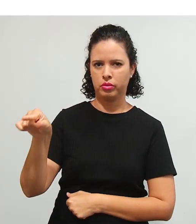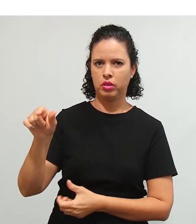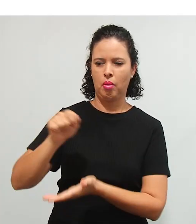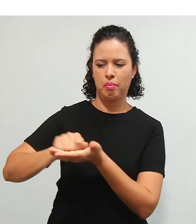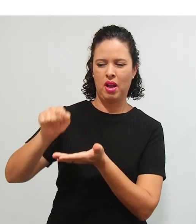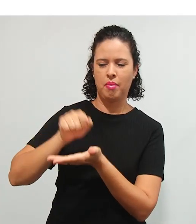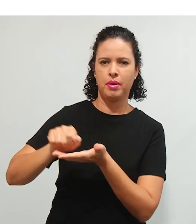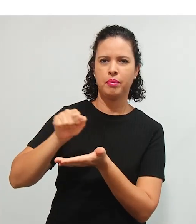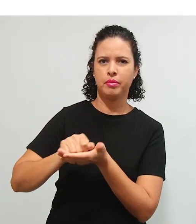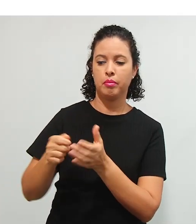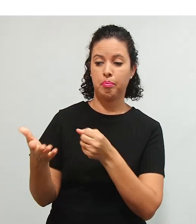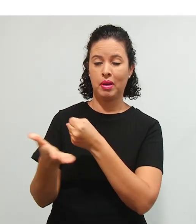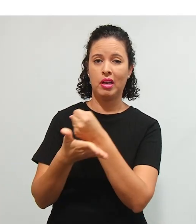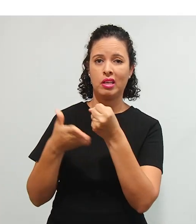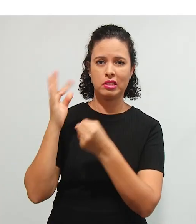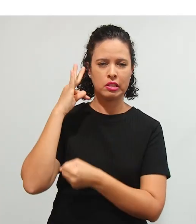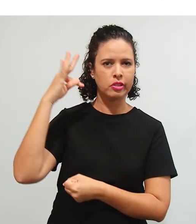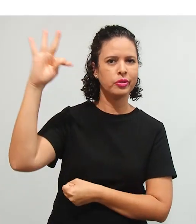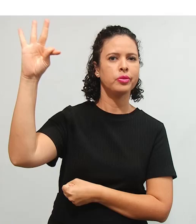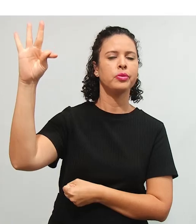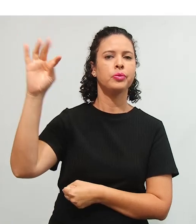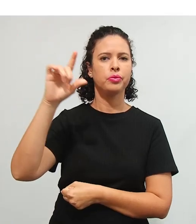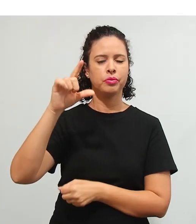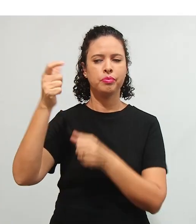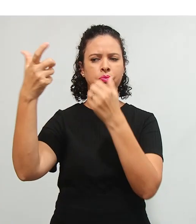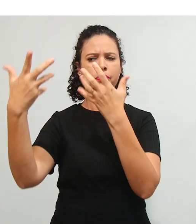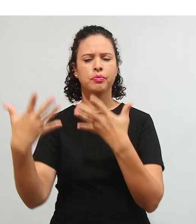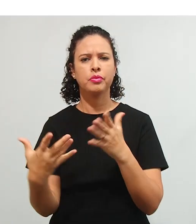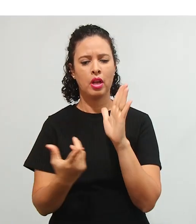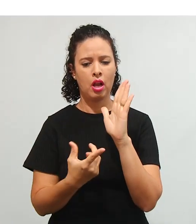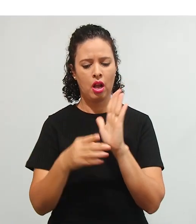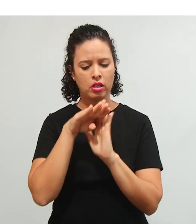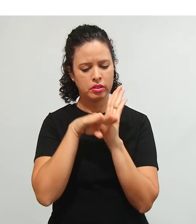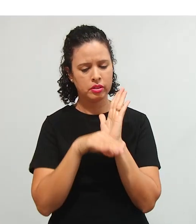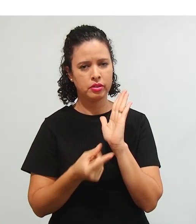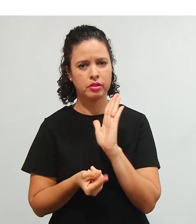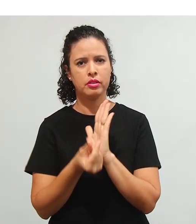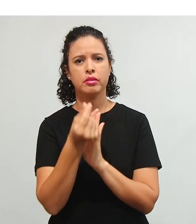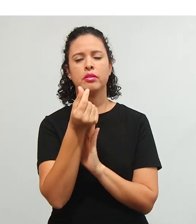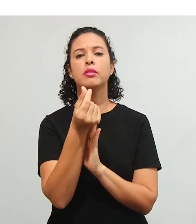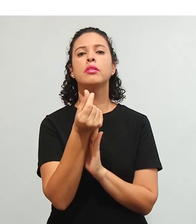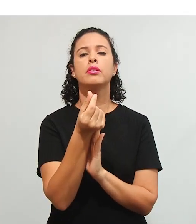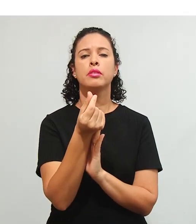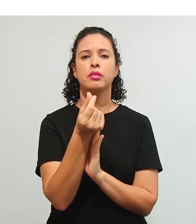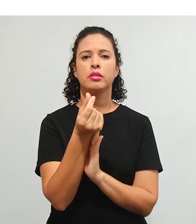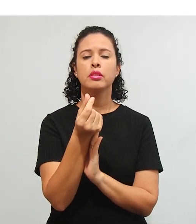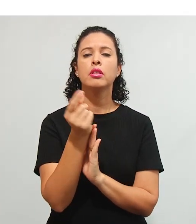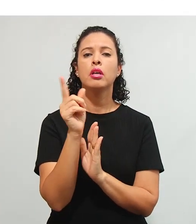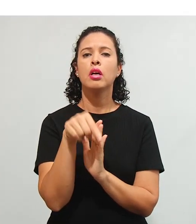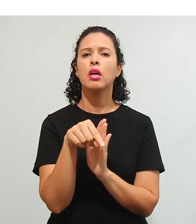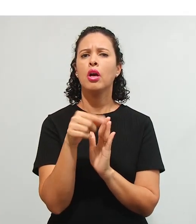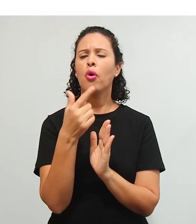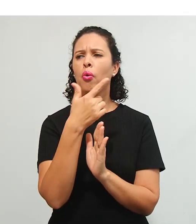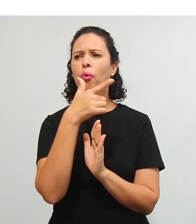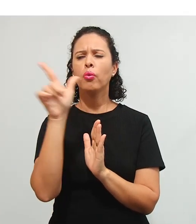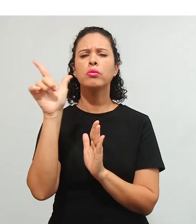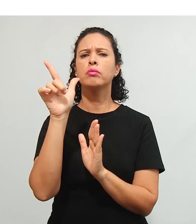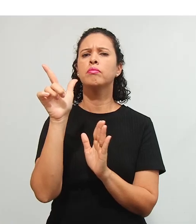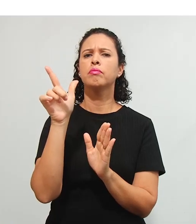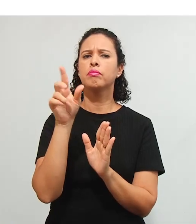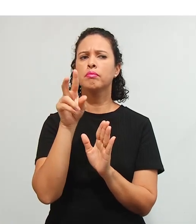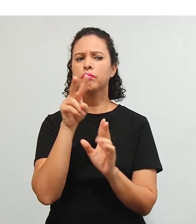bases teóricas que tratam as receitas orçamentárias sobre a classificação sobre outra